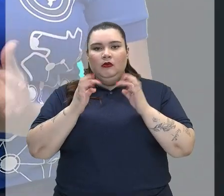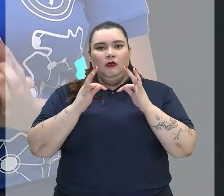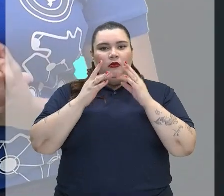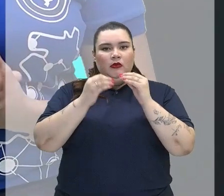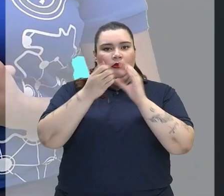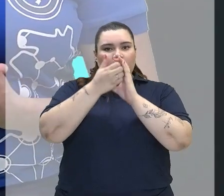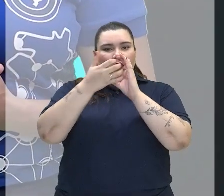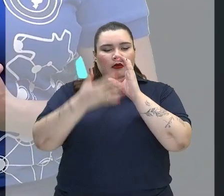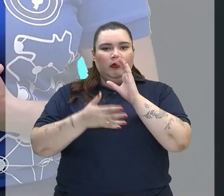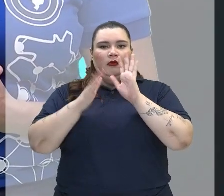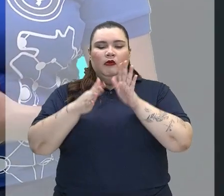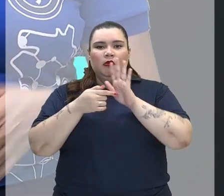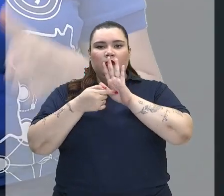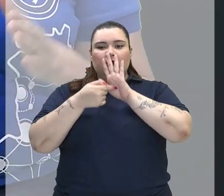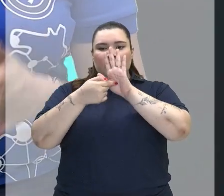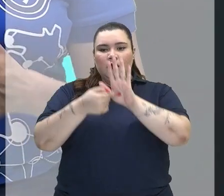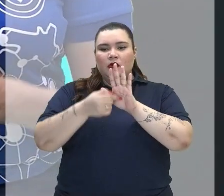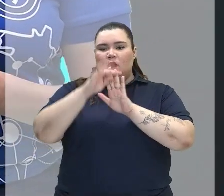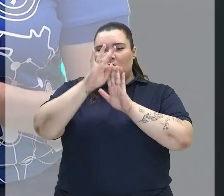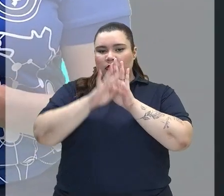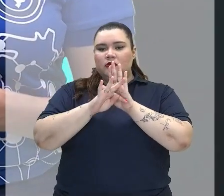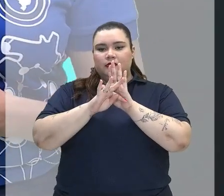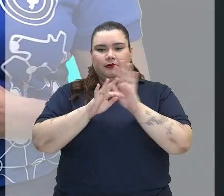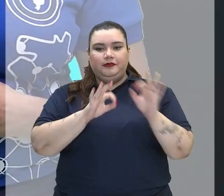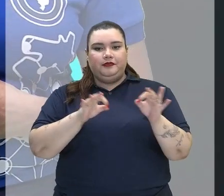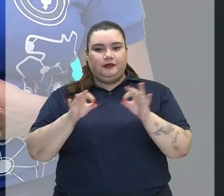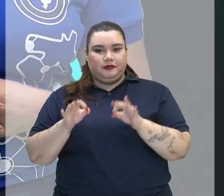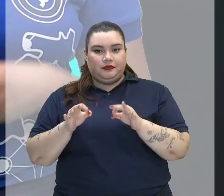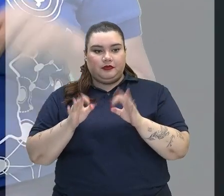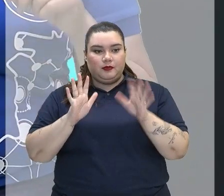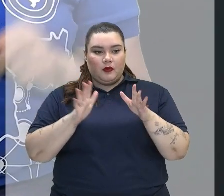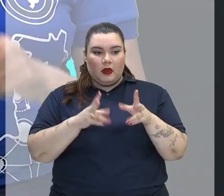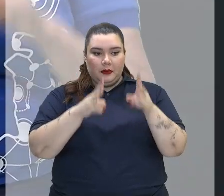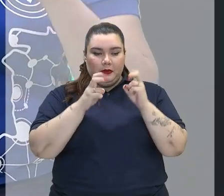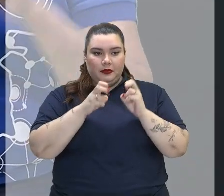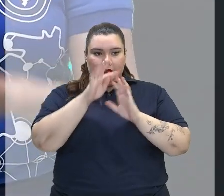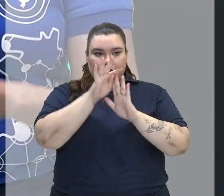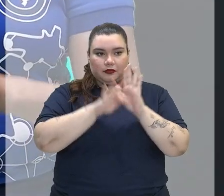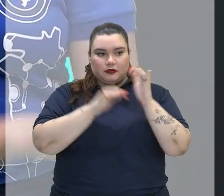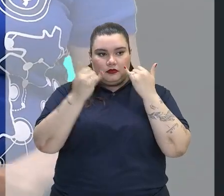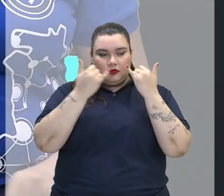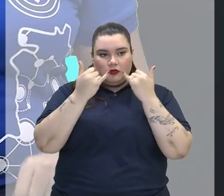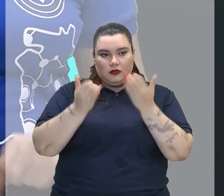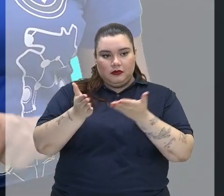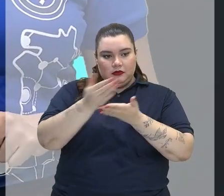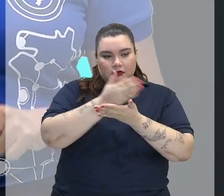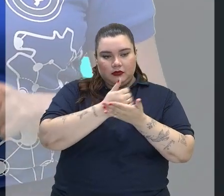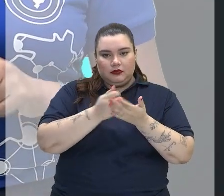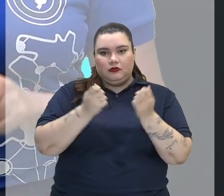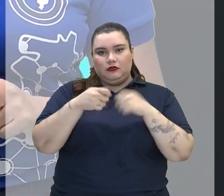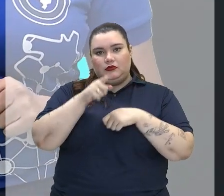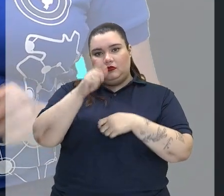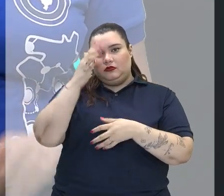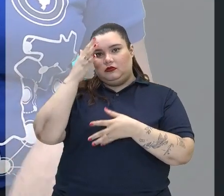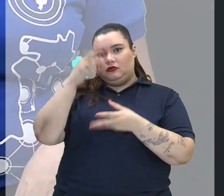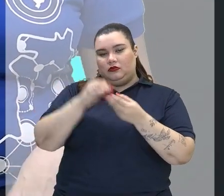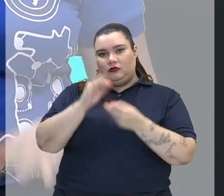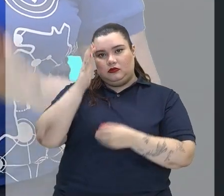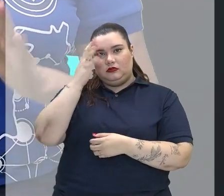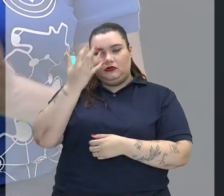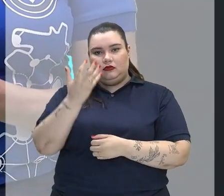já mostrados no texto. Aí, diante dessas informações, você pode tirar suas